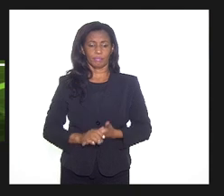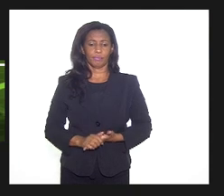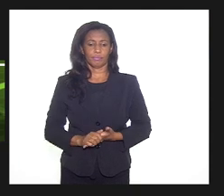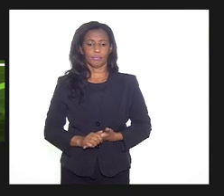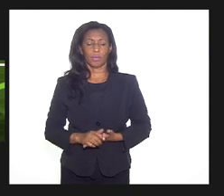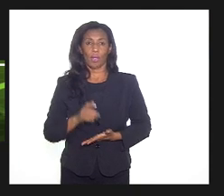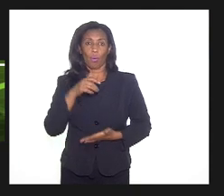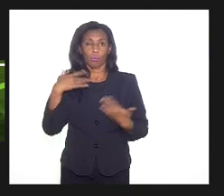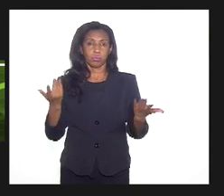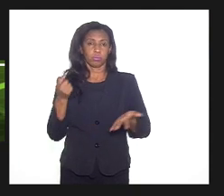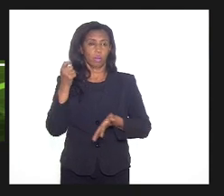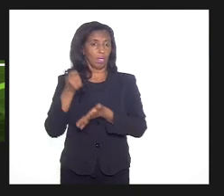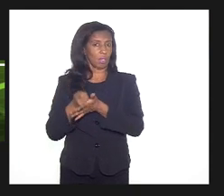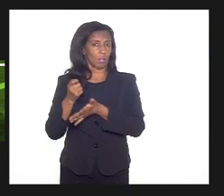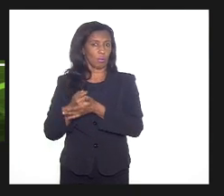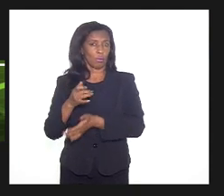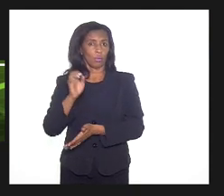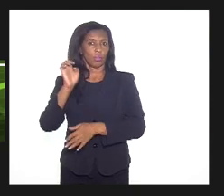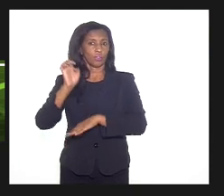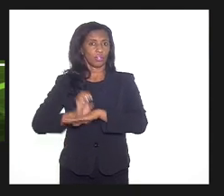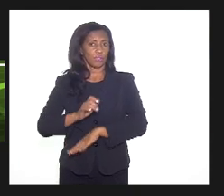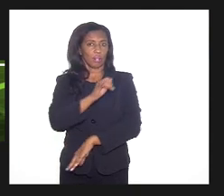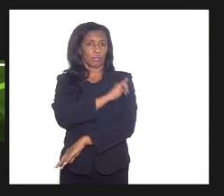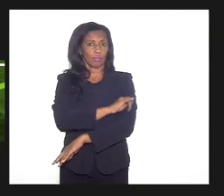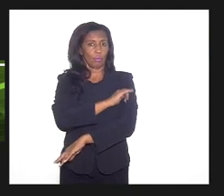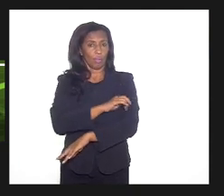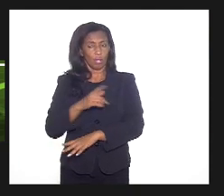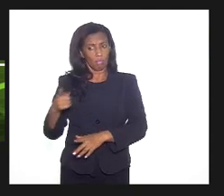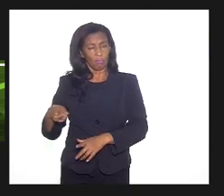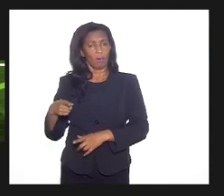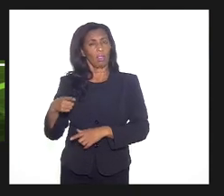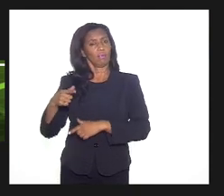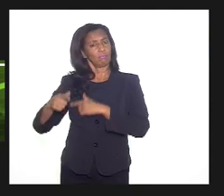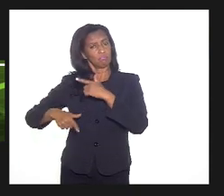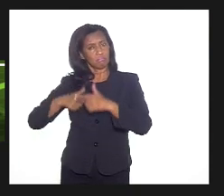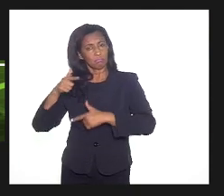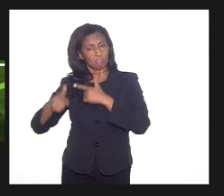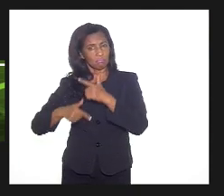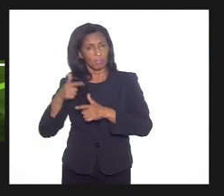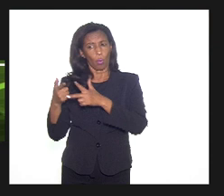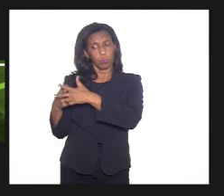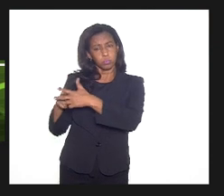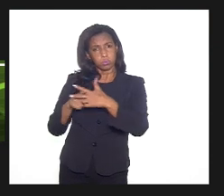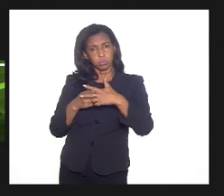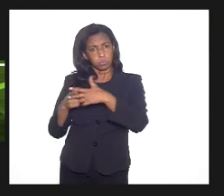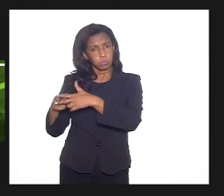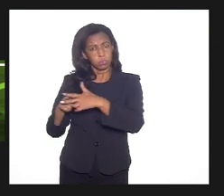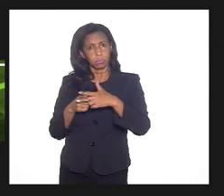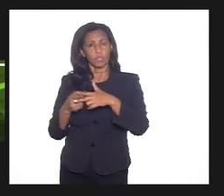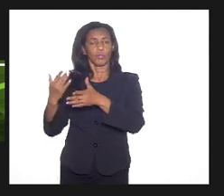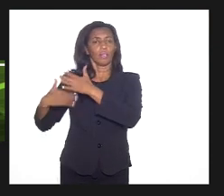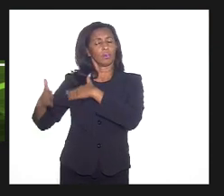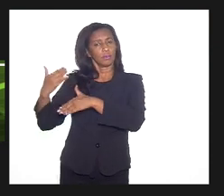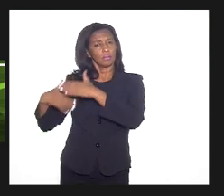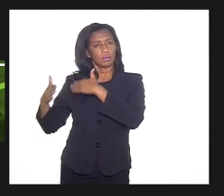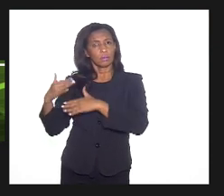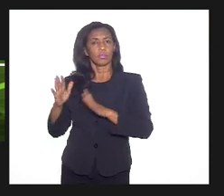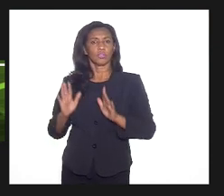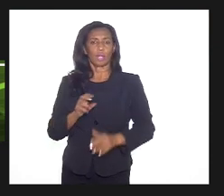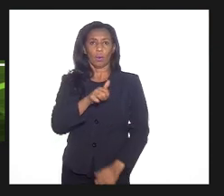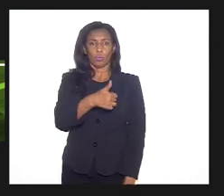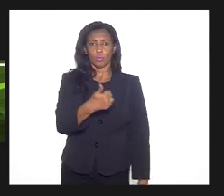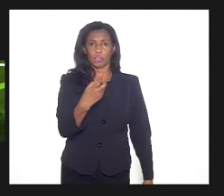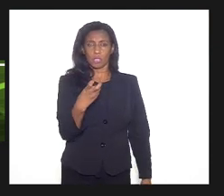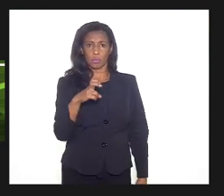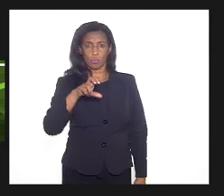a rigor, o Estado do Rio vem cumprindo seu papel, né, com os ajustes que já foram feitos anteriormente na